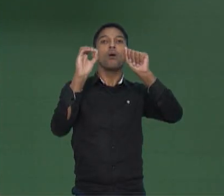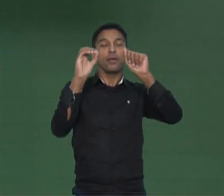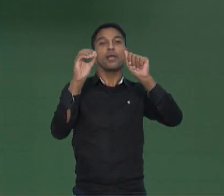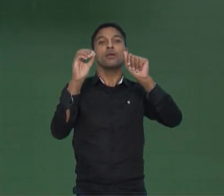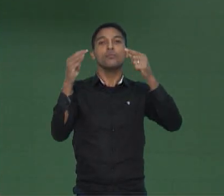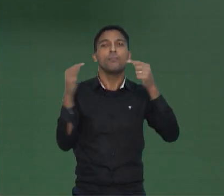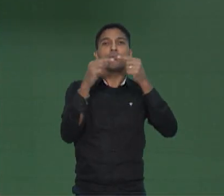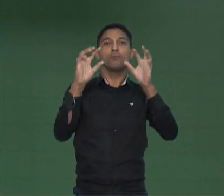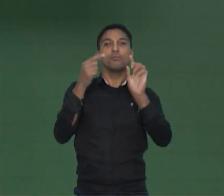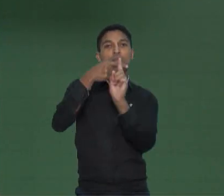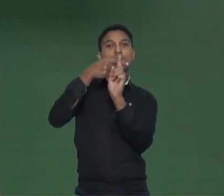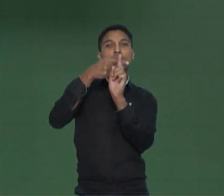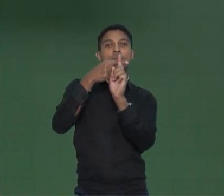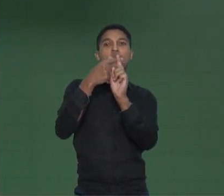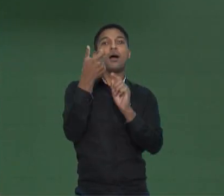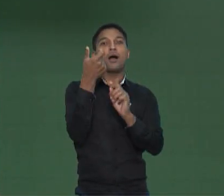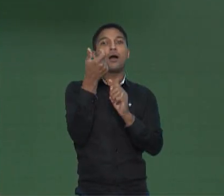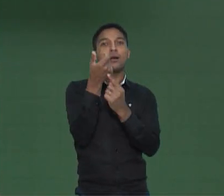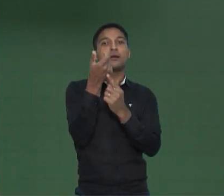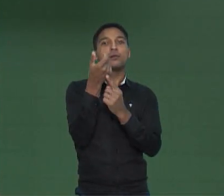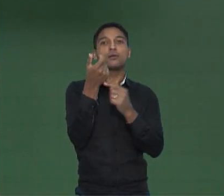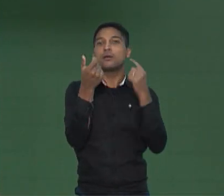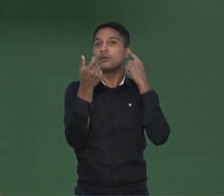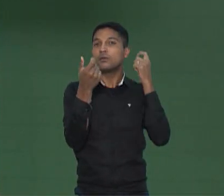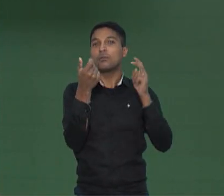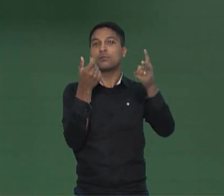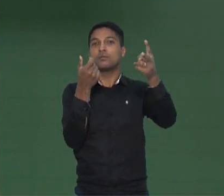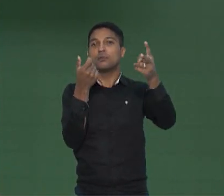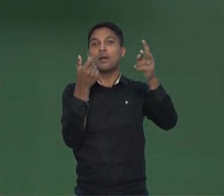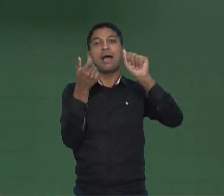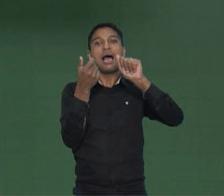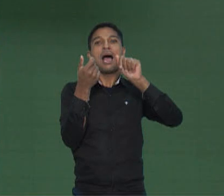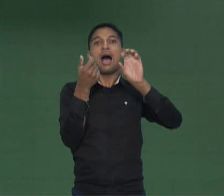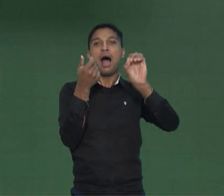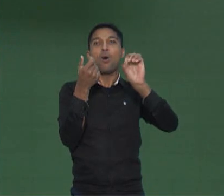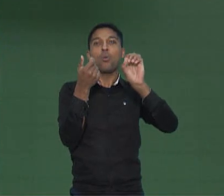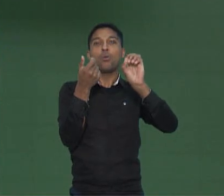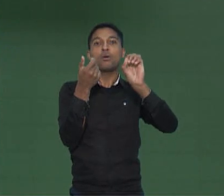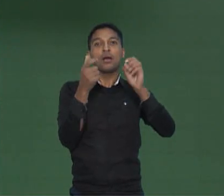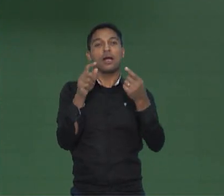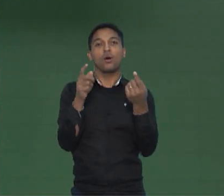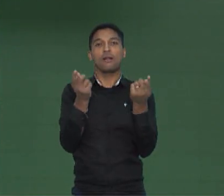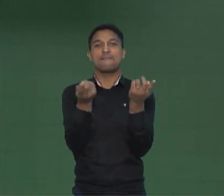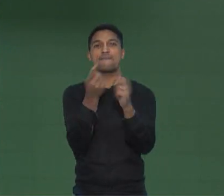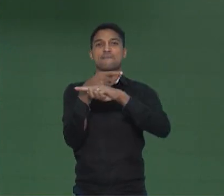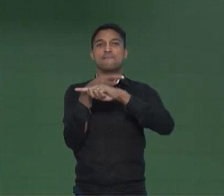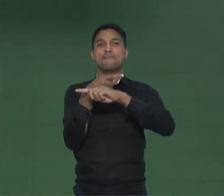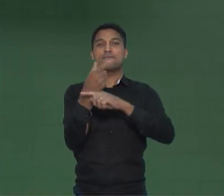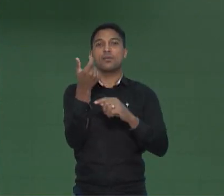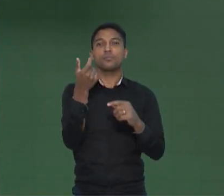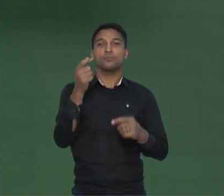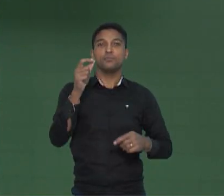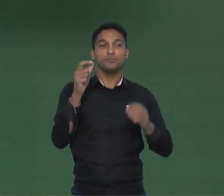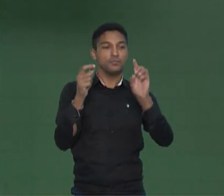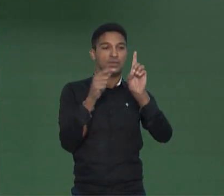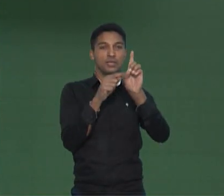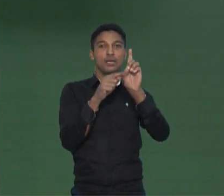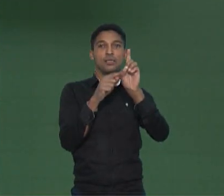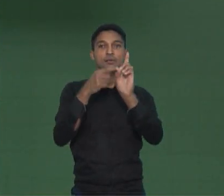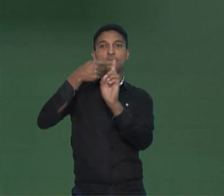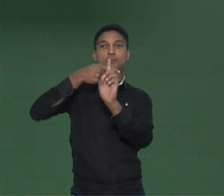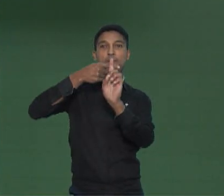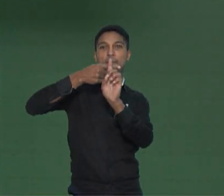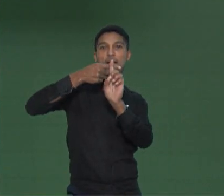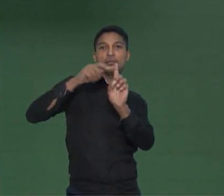preposição de. Letra C. Eu moro em uma bela cidade. Morar, nós temos aí o